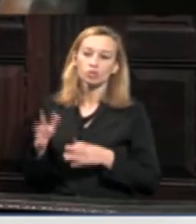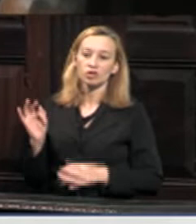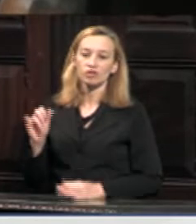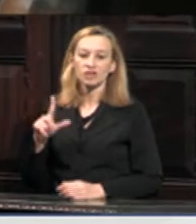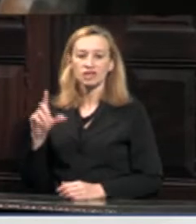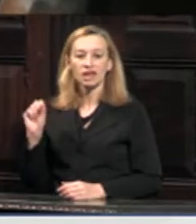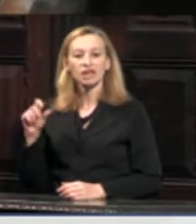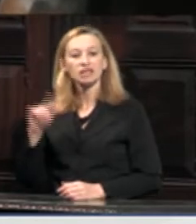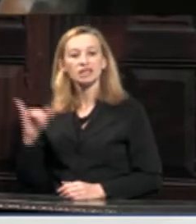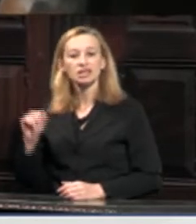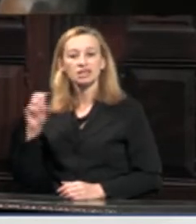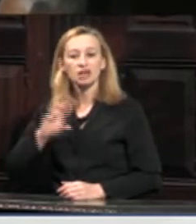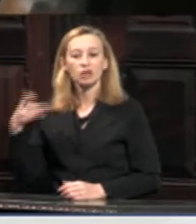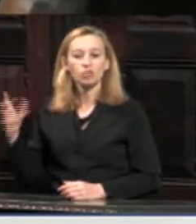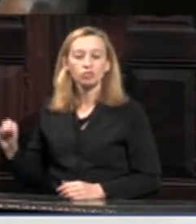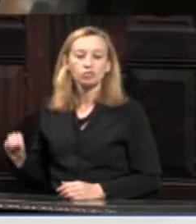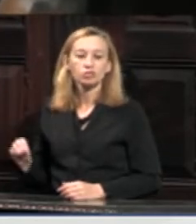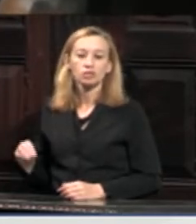deputado Luiz Paulo.